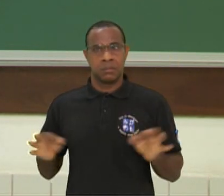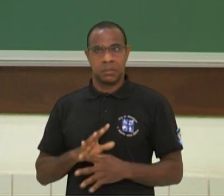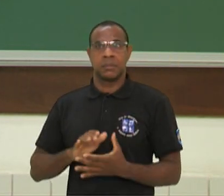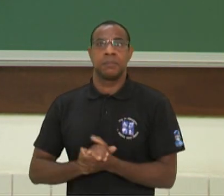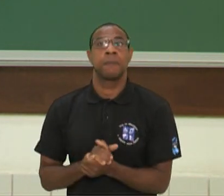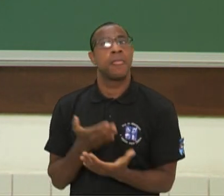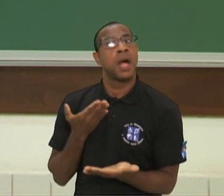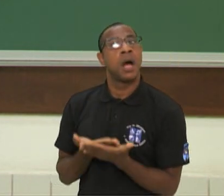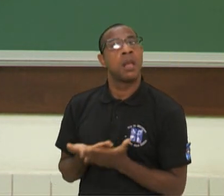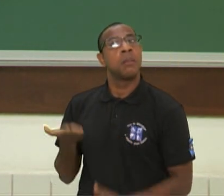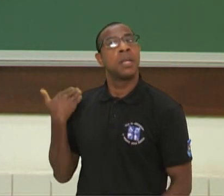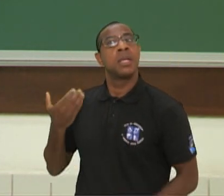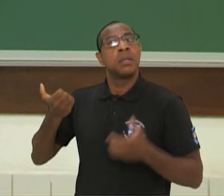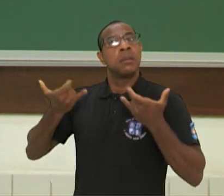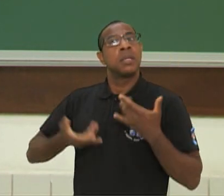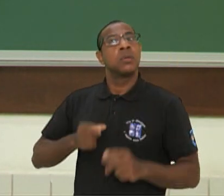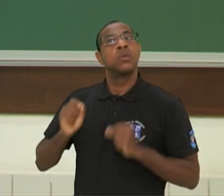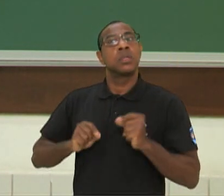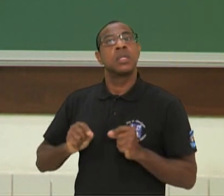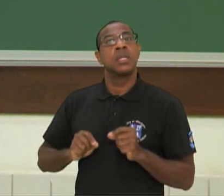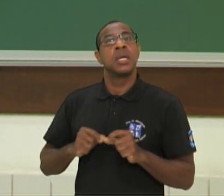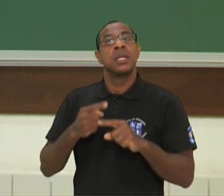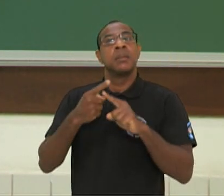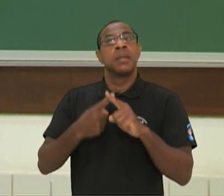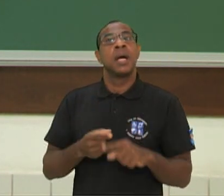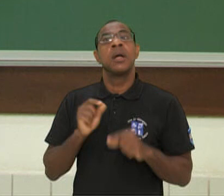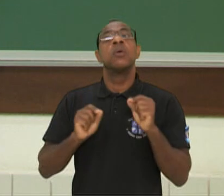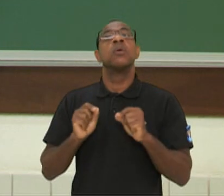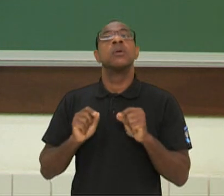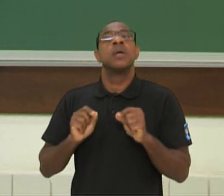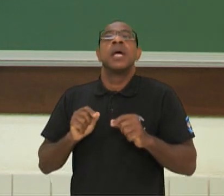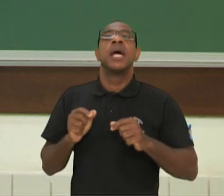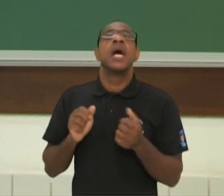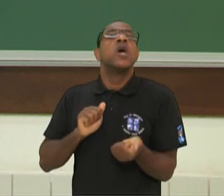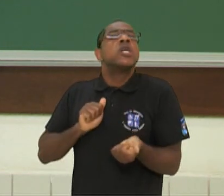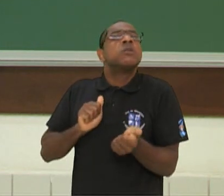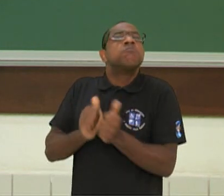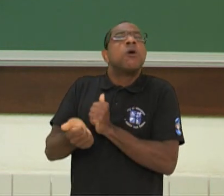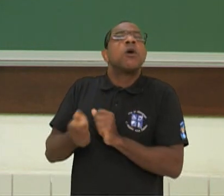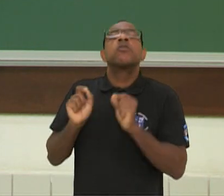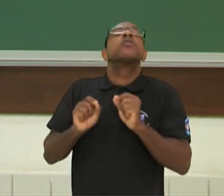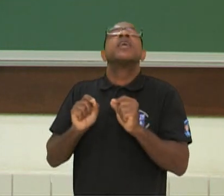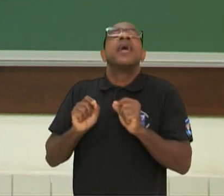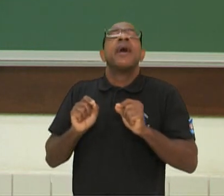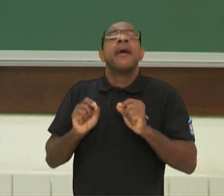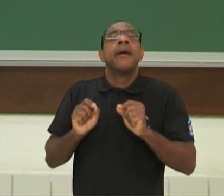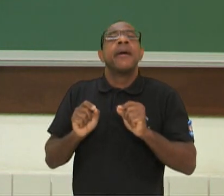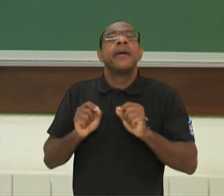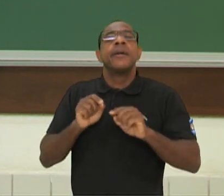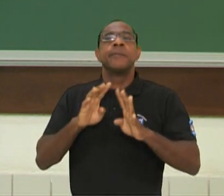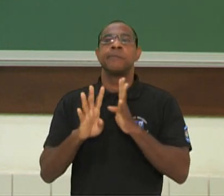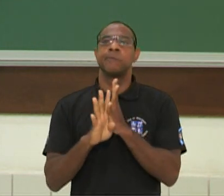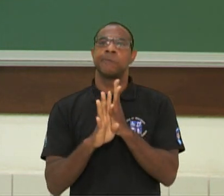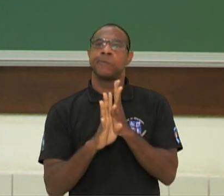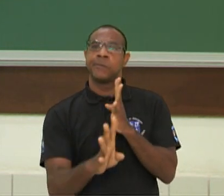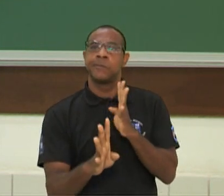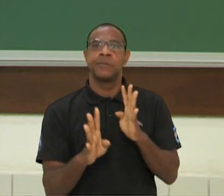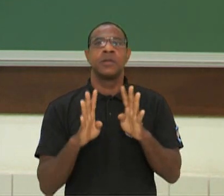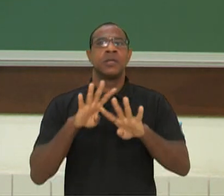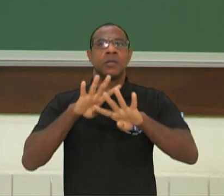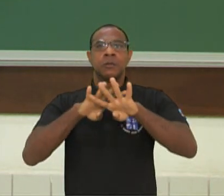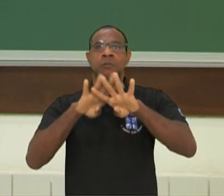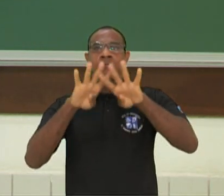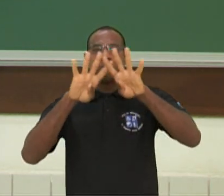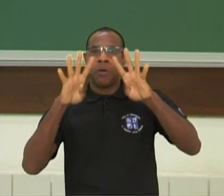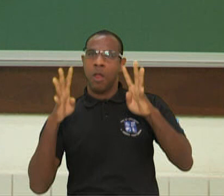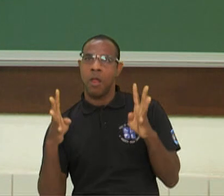pouco sobre os esportes individuais de rede e começamos fazendo uma breve explanação sobre